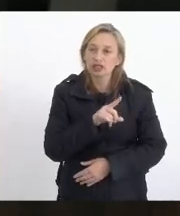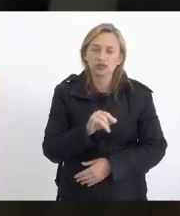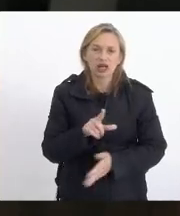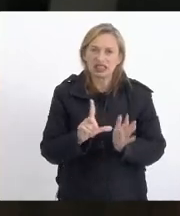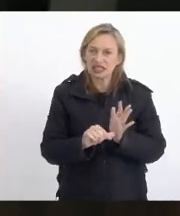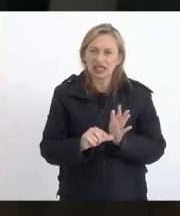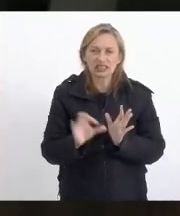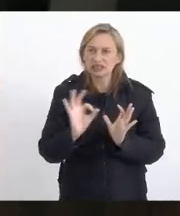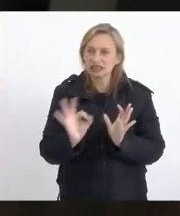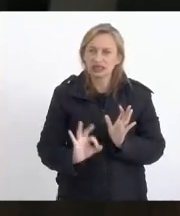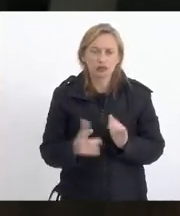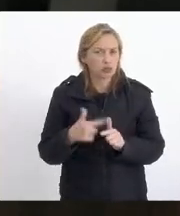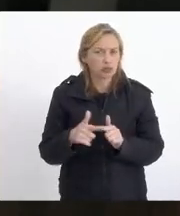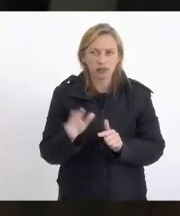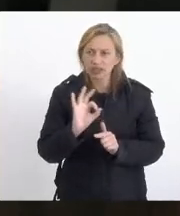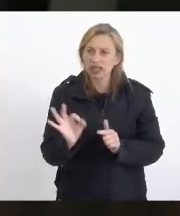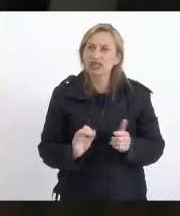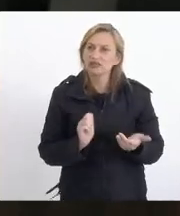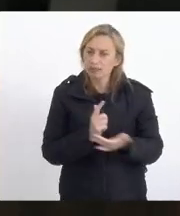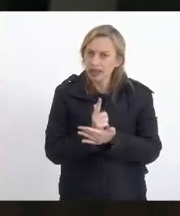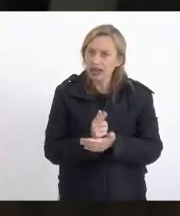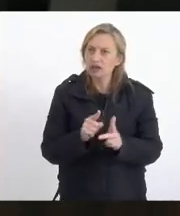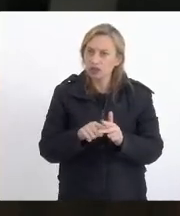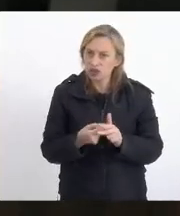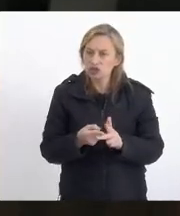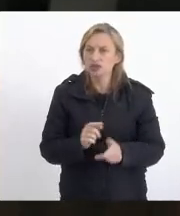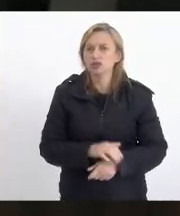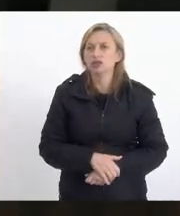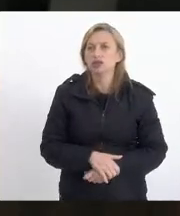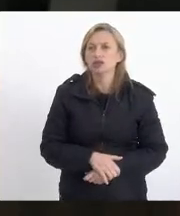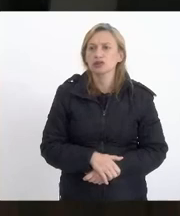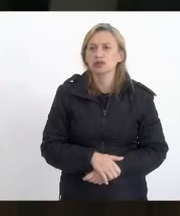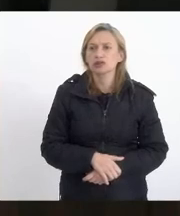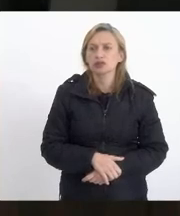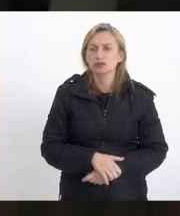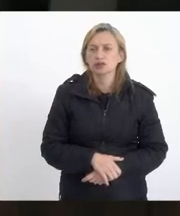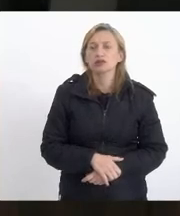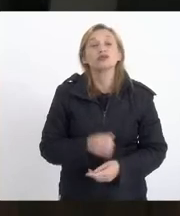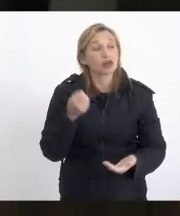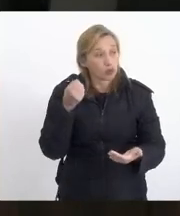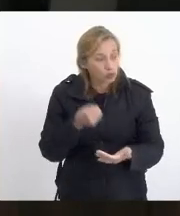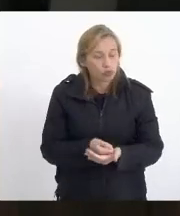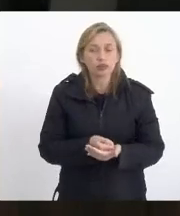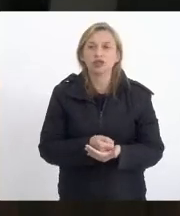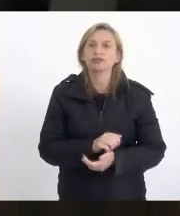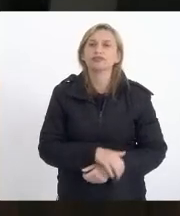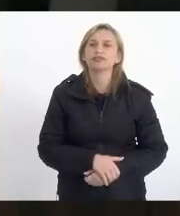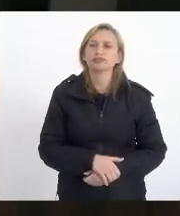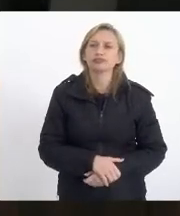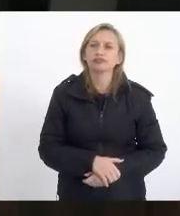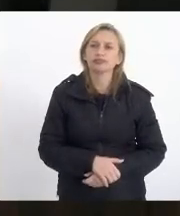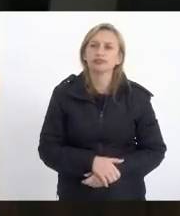atraso, não vai ter problema e ainda vai pagar com reajuste. Deu reajuste, vai cumprir